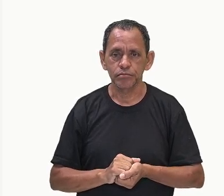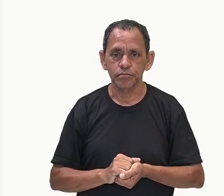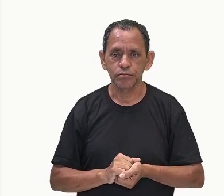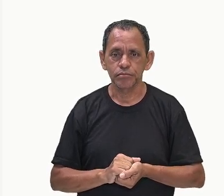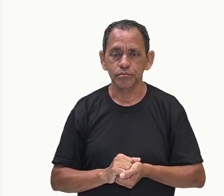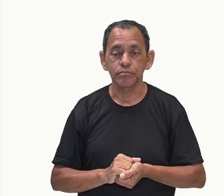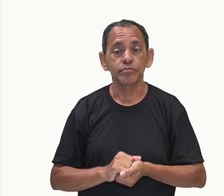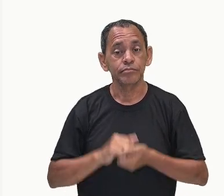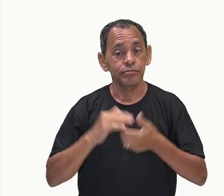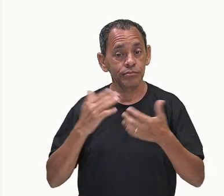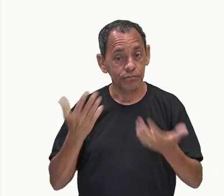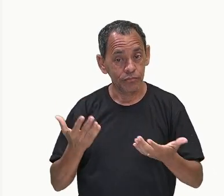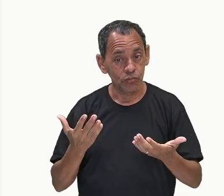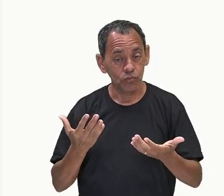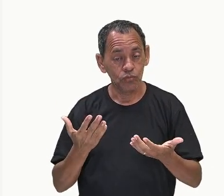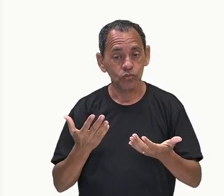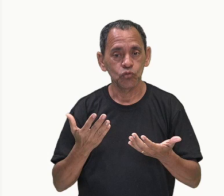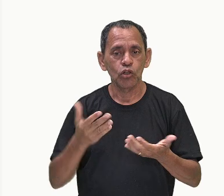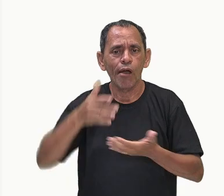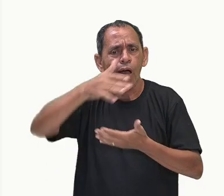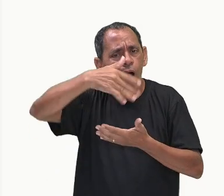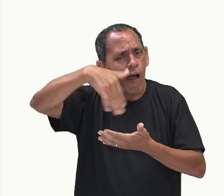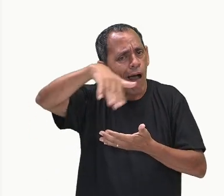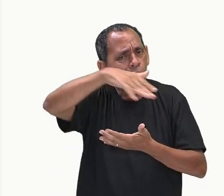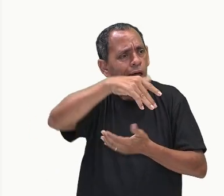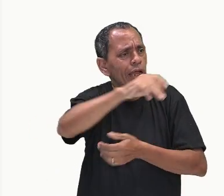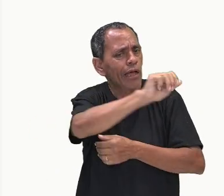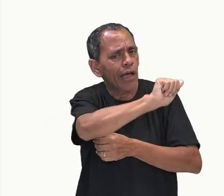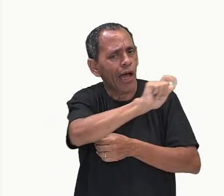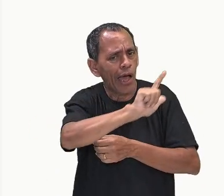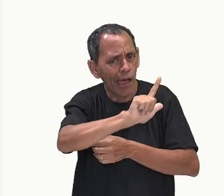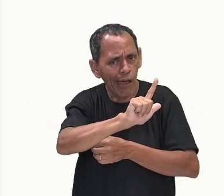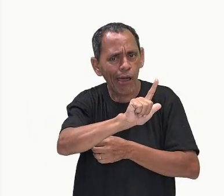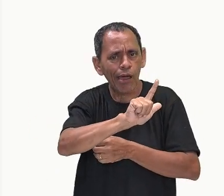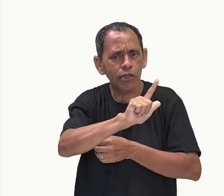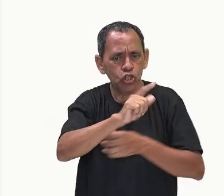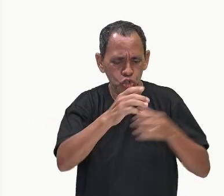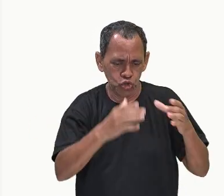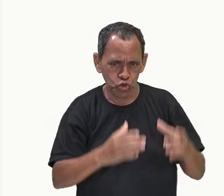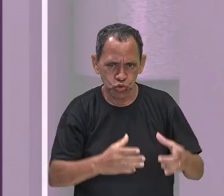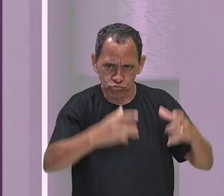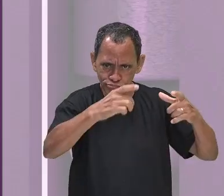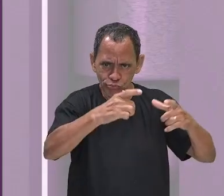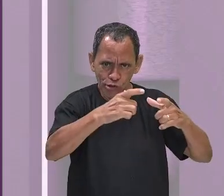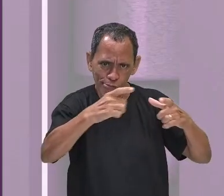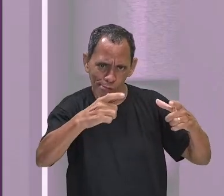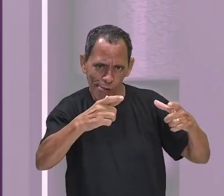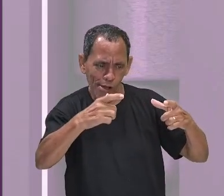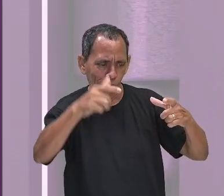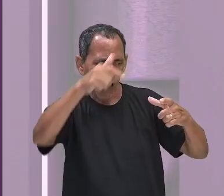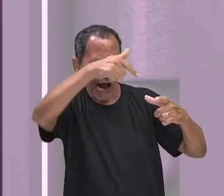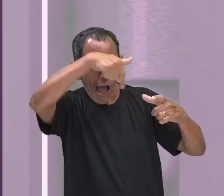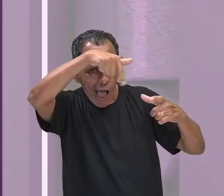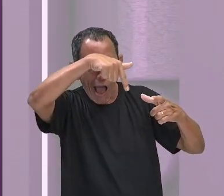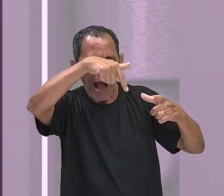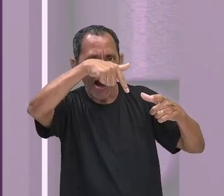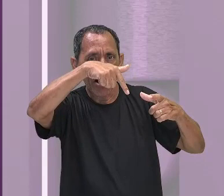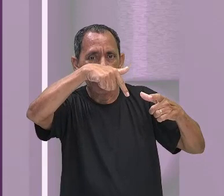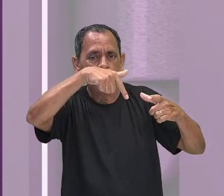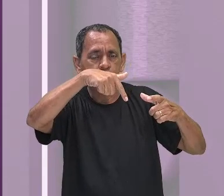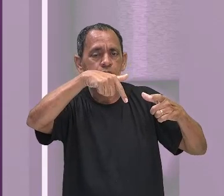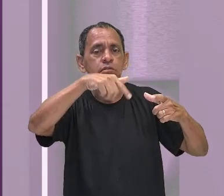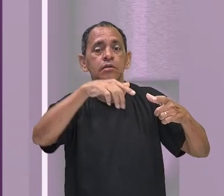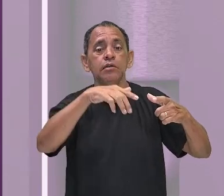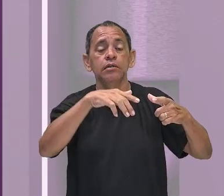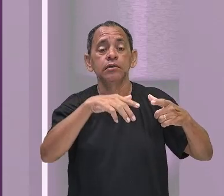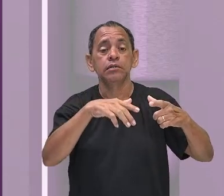Então, essa é a lateral, a área lateral de um cilindro. Para a gente calcular, então, a área total